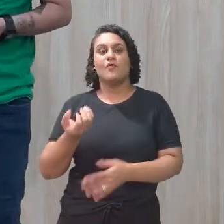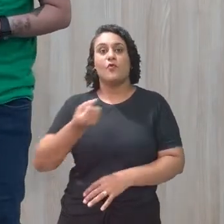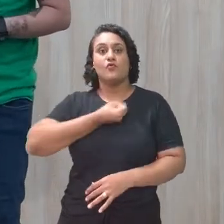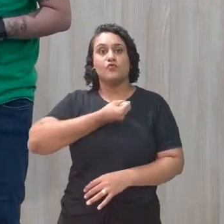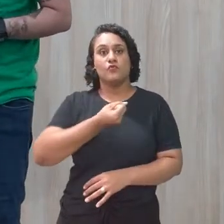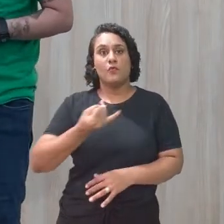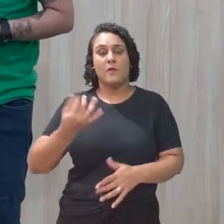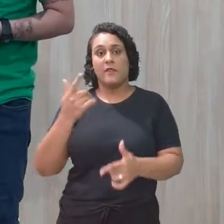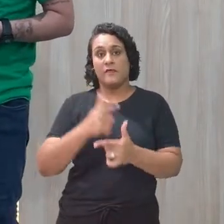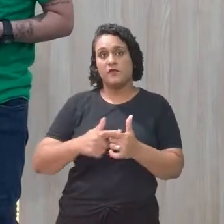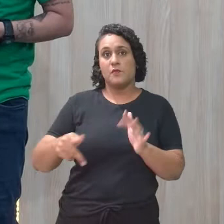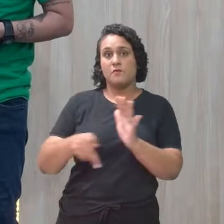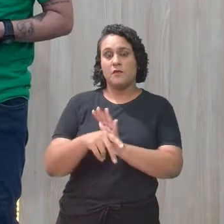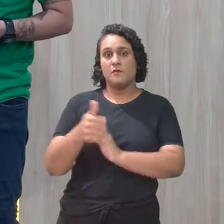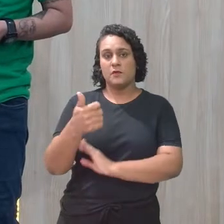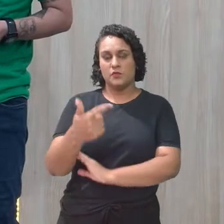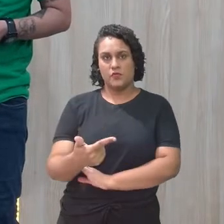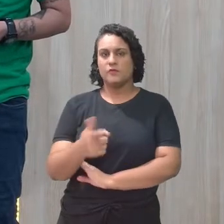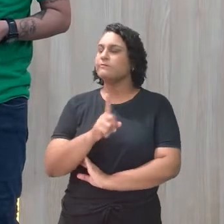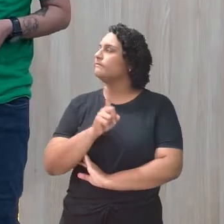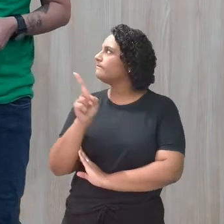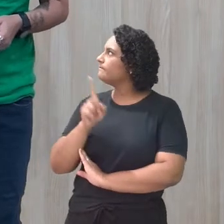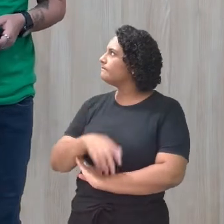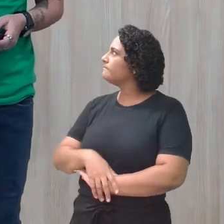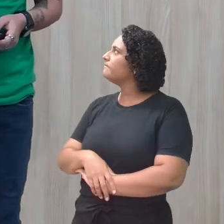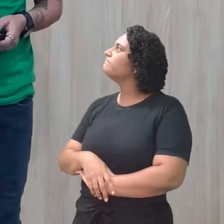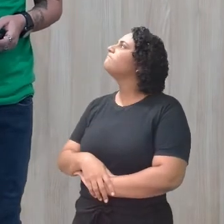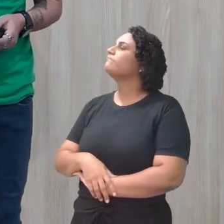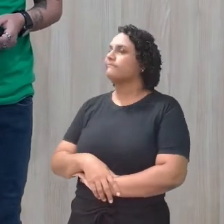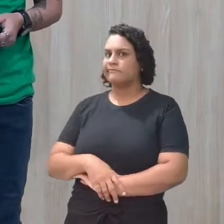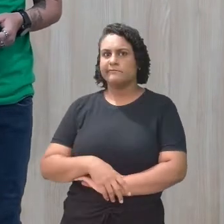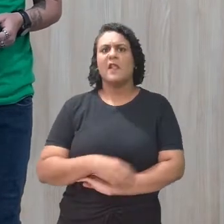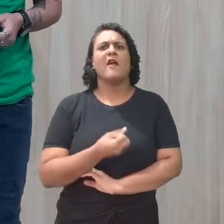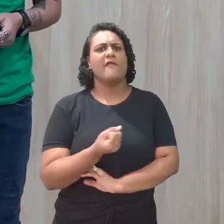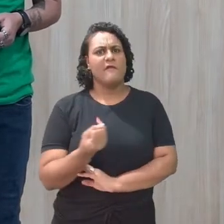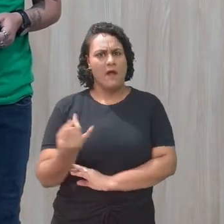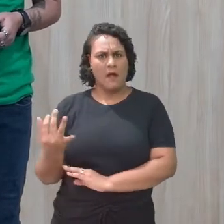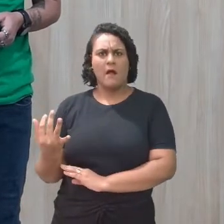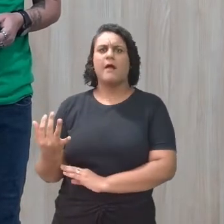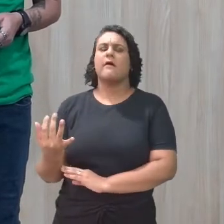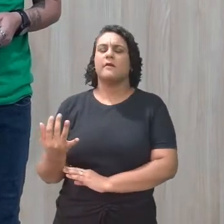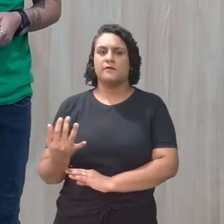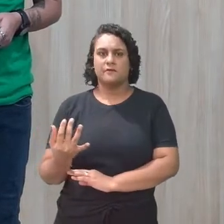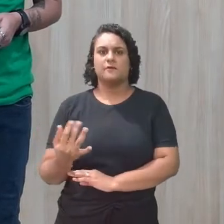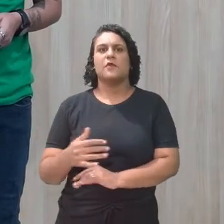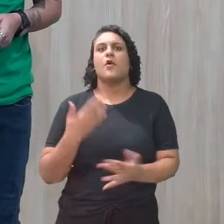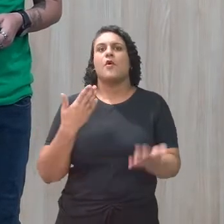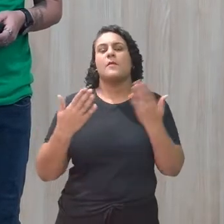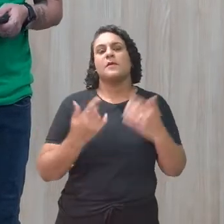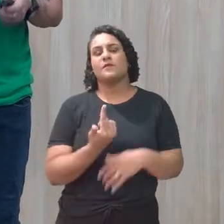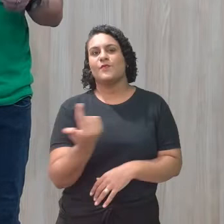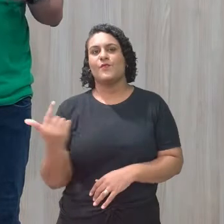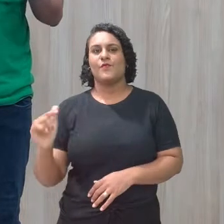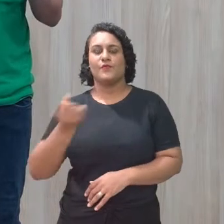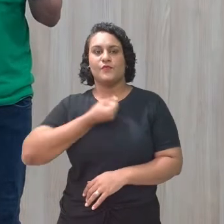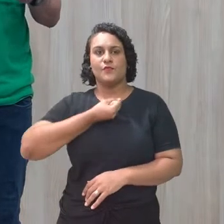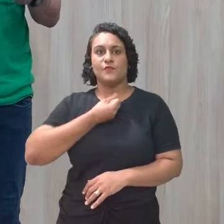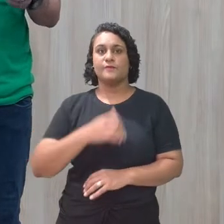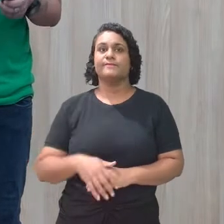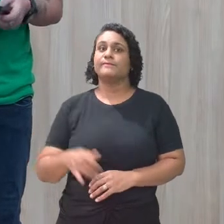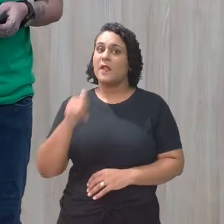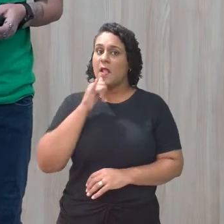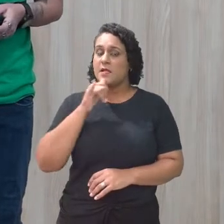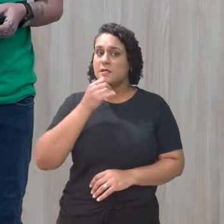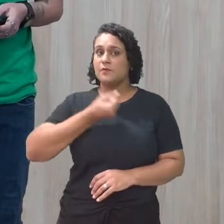gente comentou até, né? Ou seja, o número 12 tem um bocado de divisores em comparação com outros números, né? Por exemplo, o número